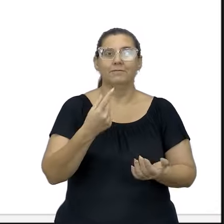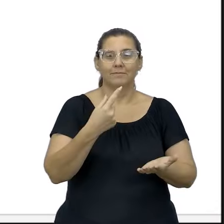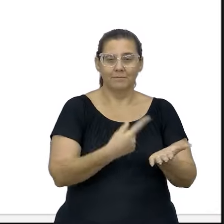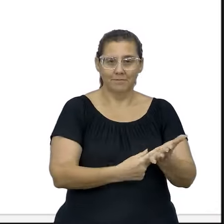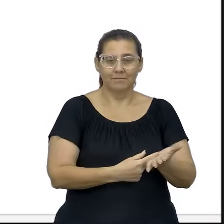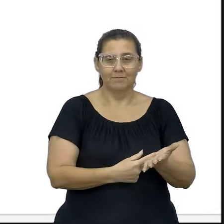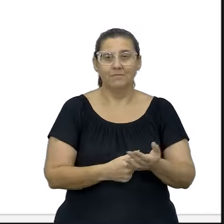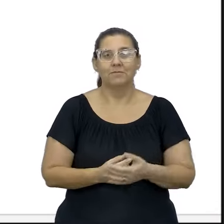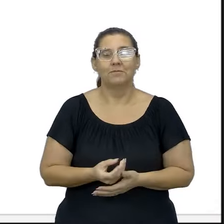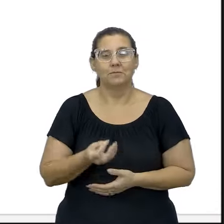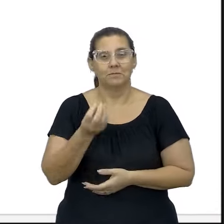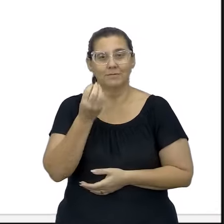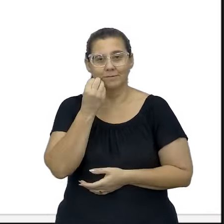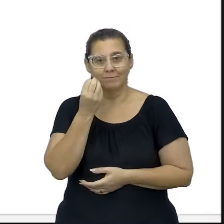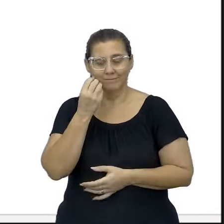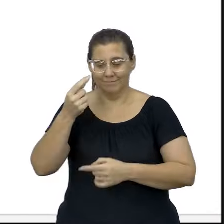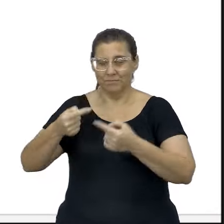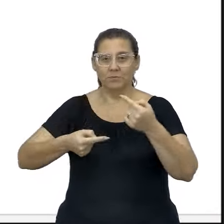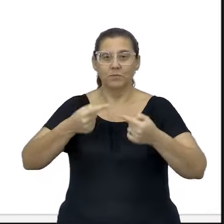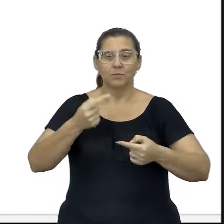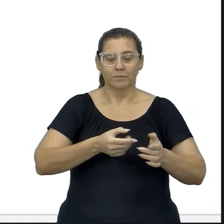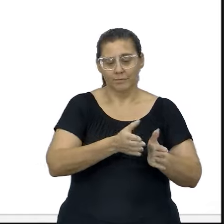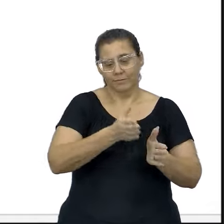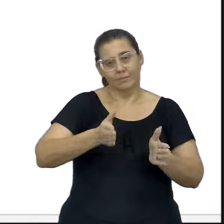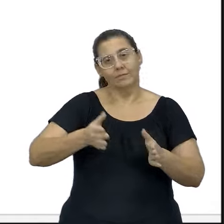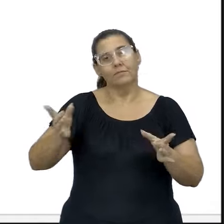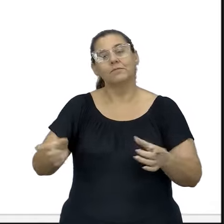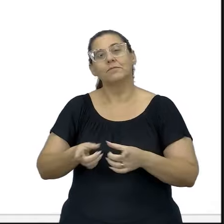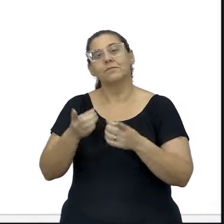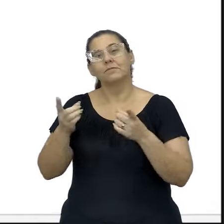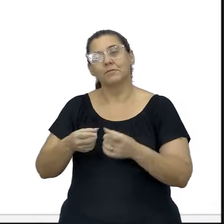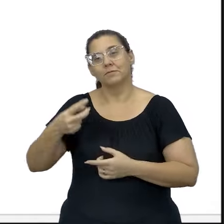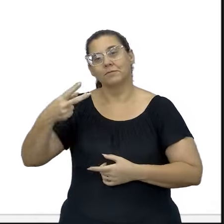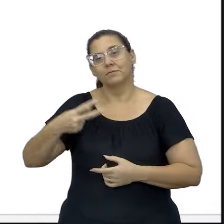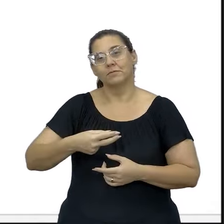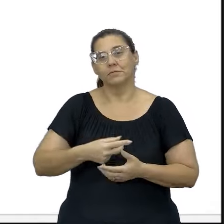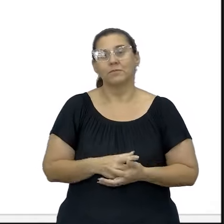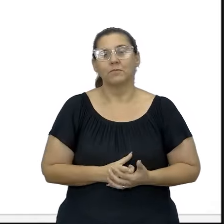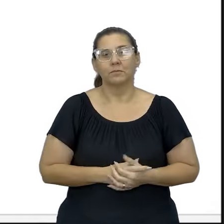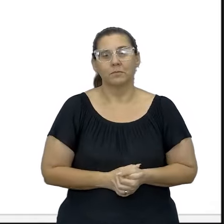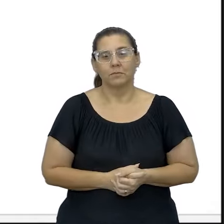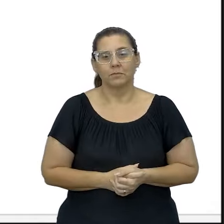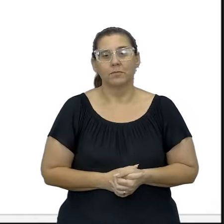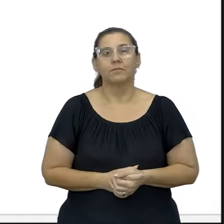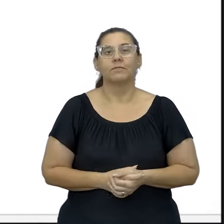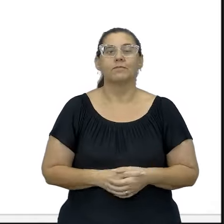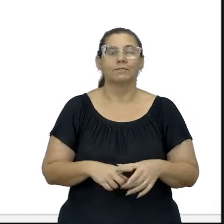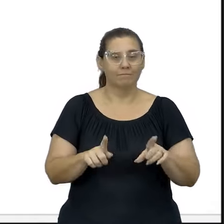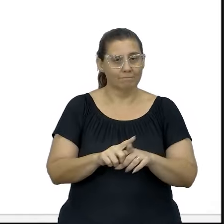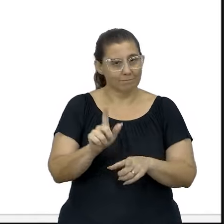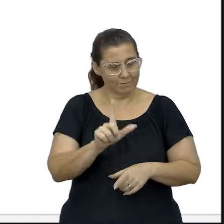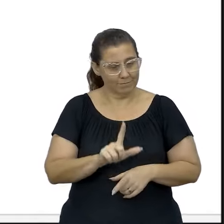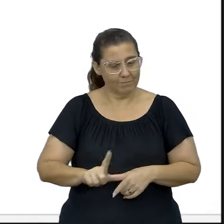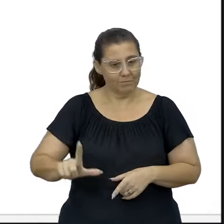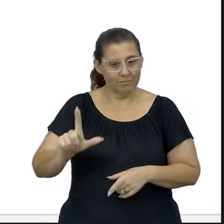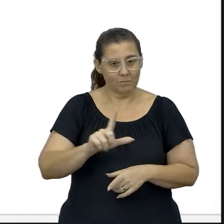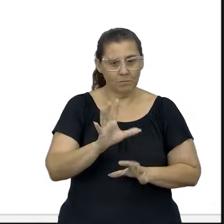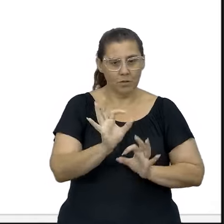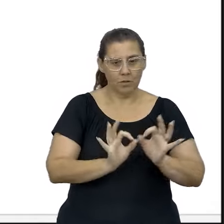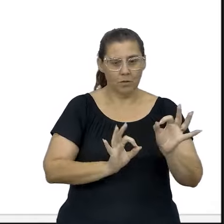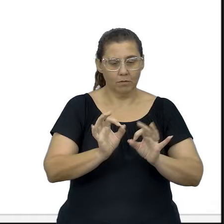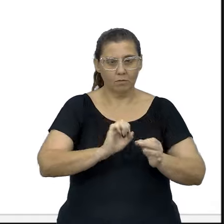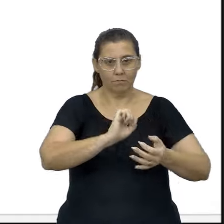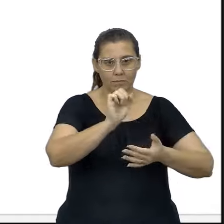nós buscaremos assim, estar discutindo a sequência didática 2 de língua portuguesa, a lógica da organização das